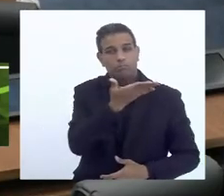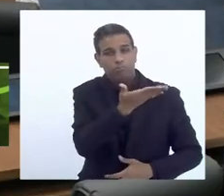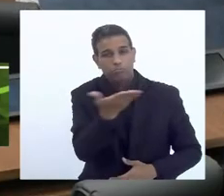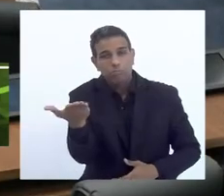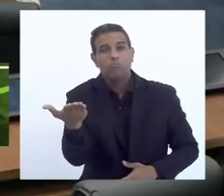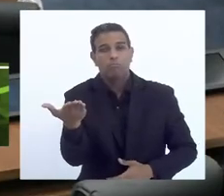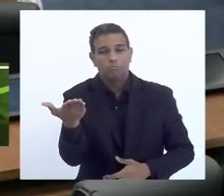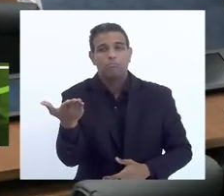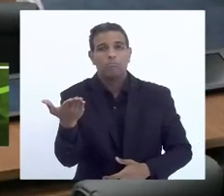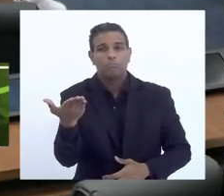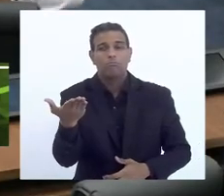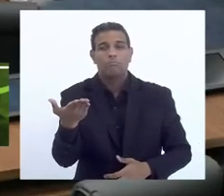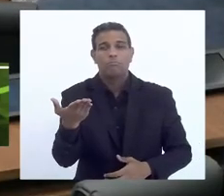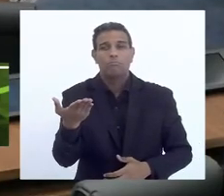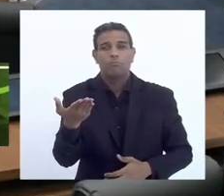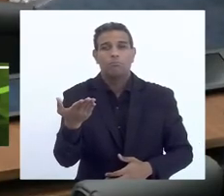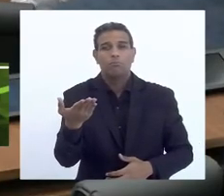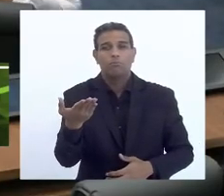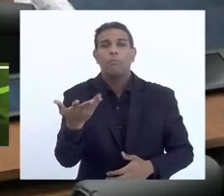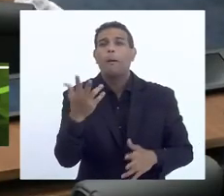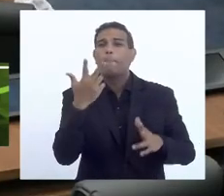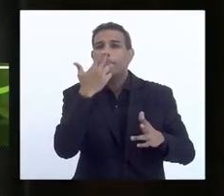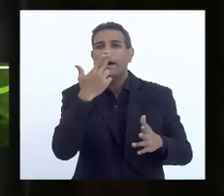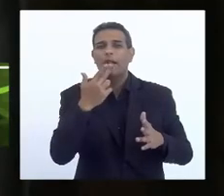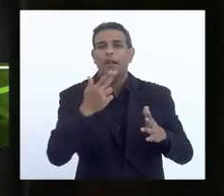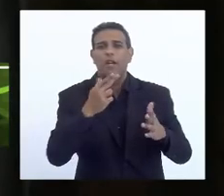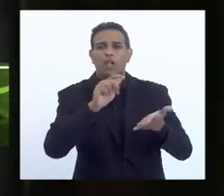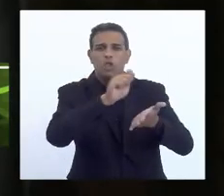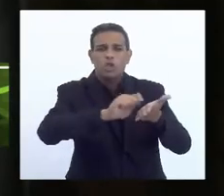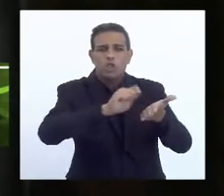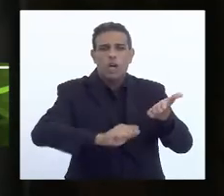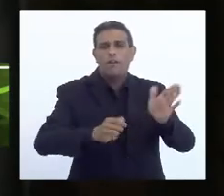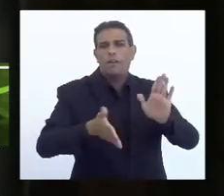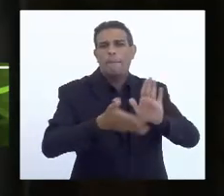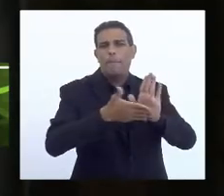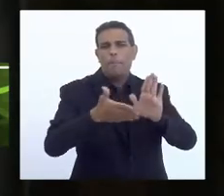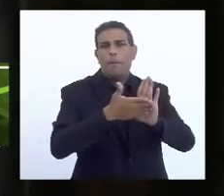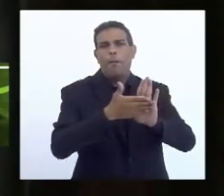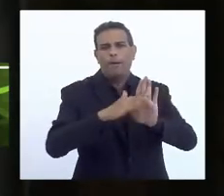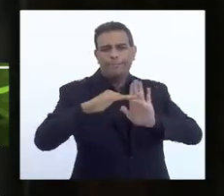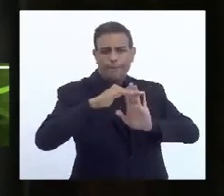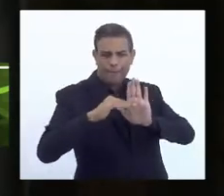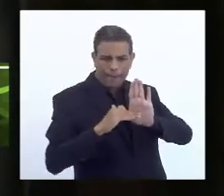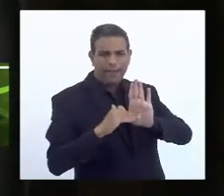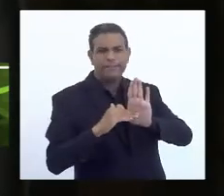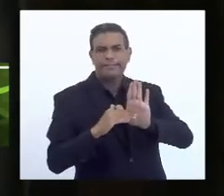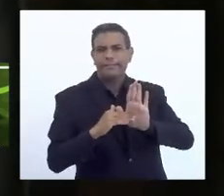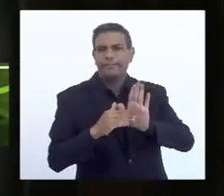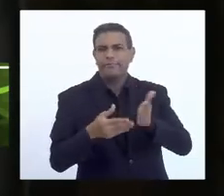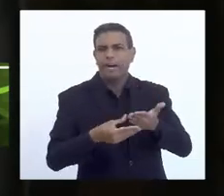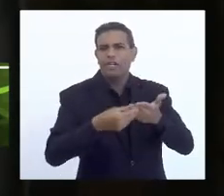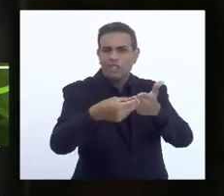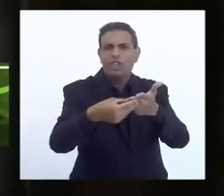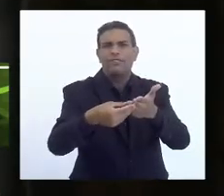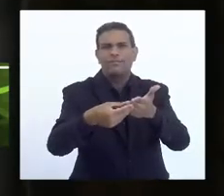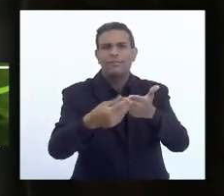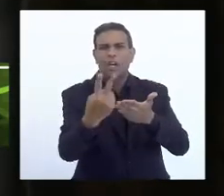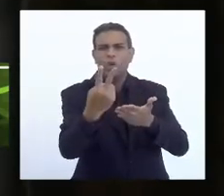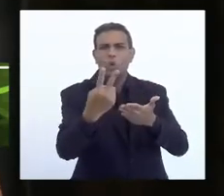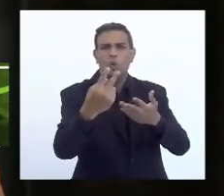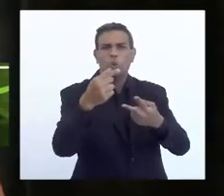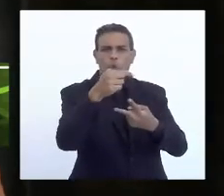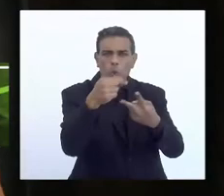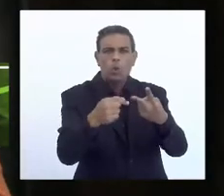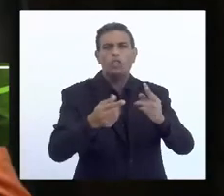as pessoas depois botassem por escrito as suas propostas, que aí já chegou também uma aqui, viu, Glória? Fez duas propostas, traz